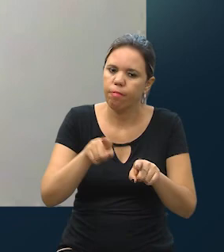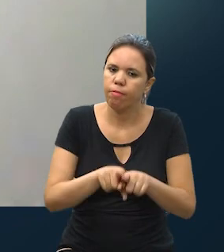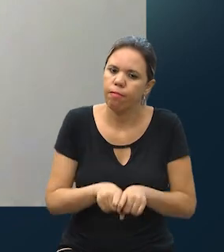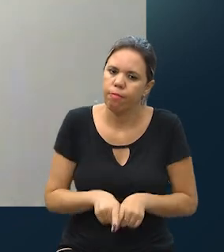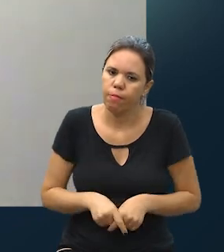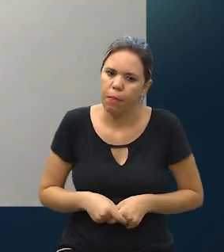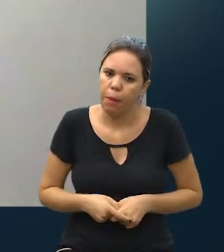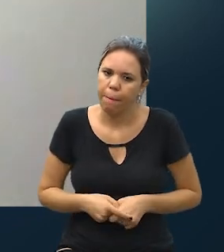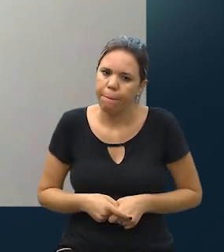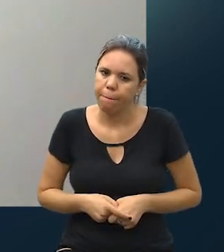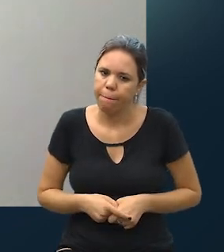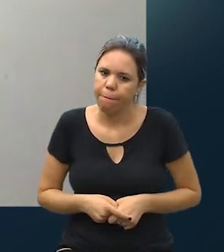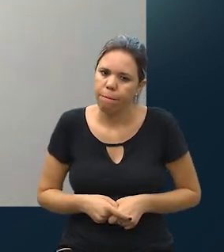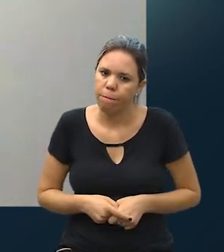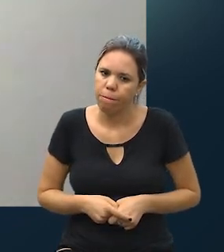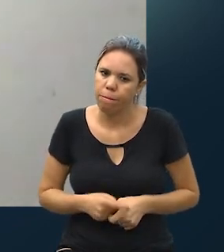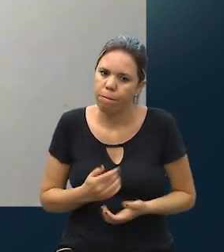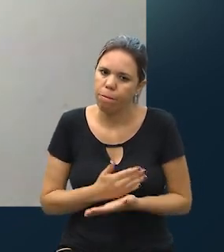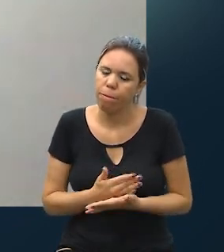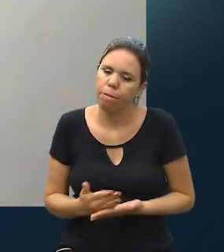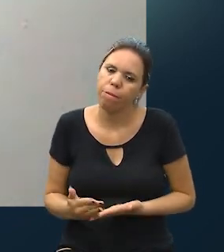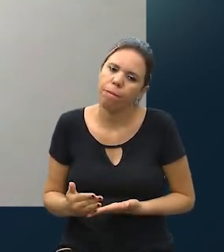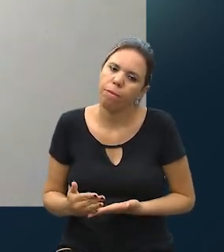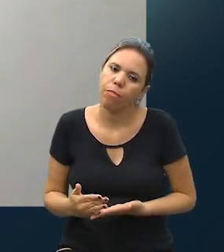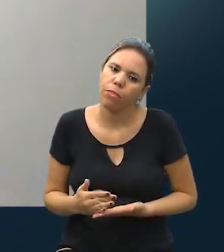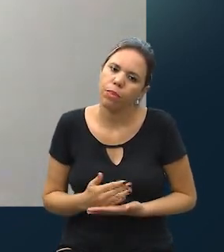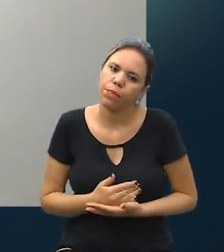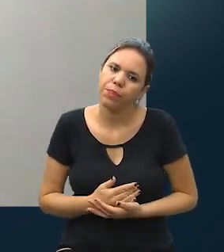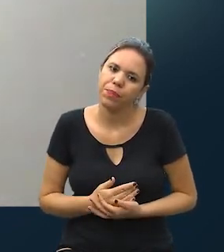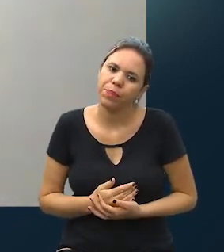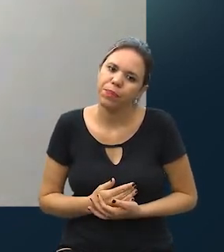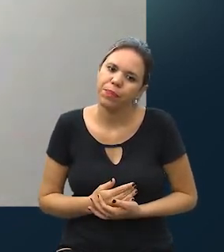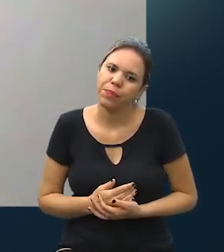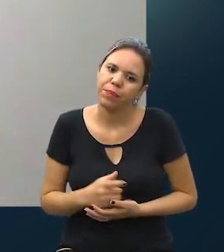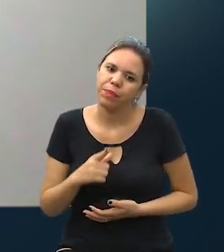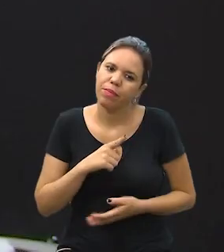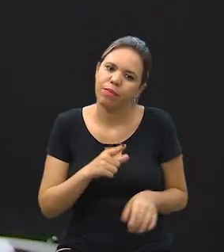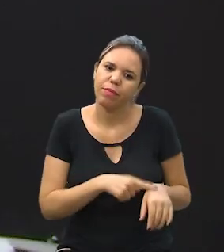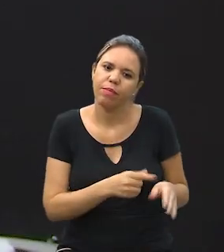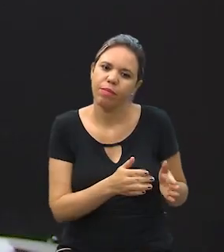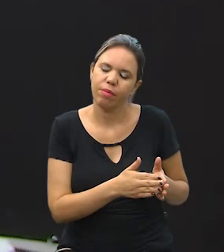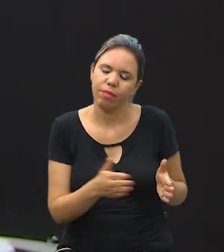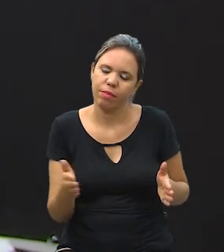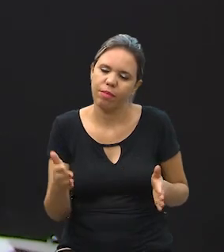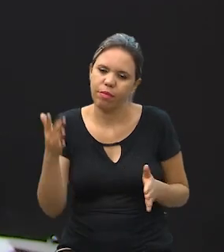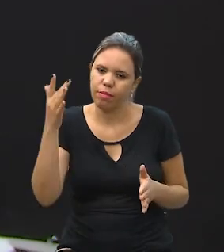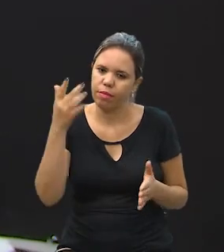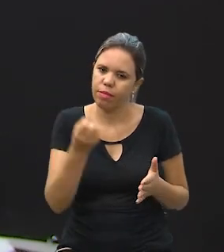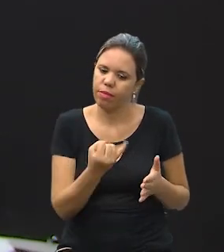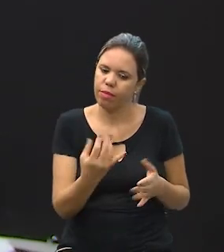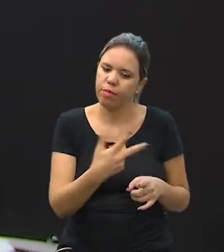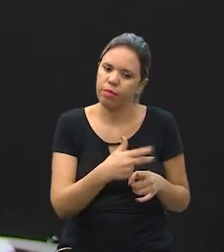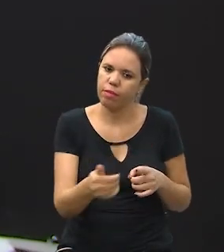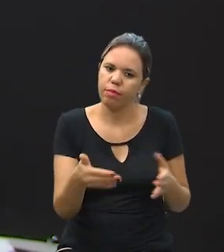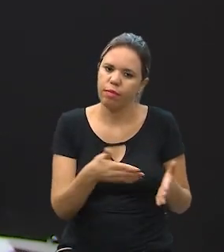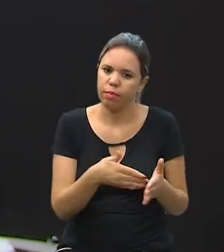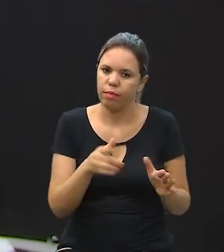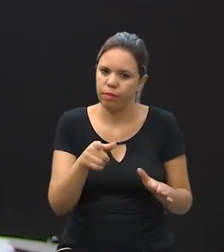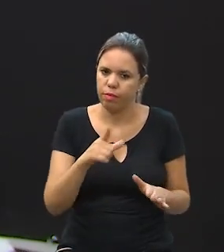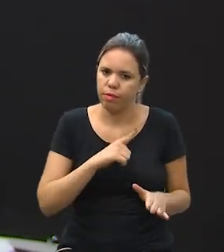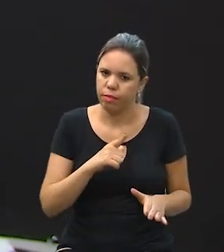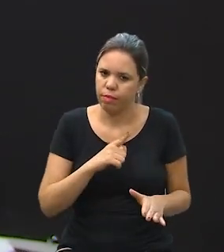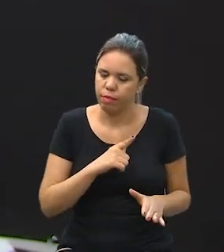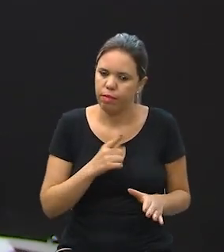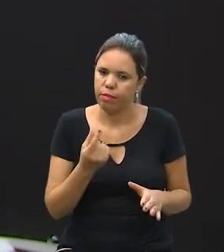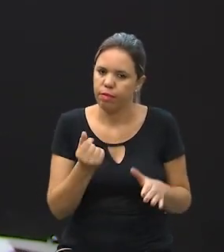negócios, para quem começa, né, tem um tempo, né, de maturação. Então, você tem que